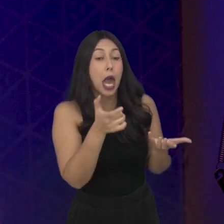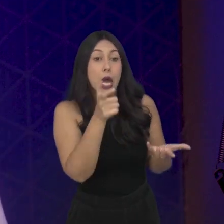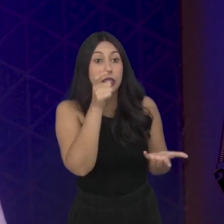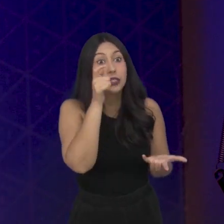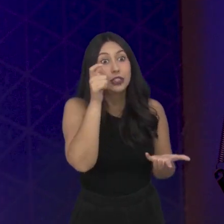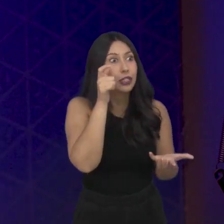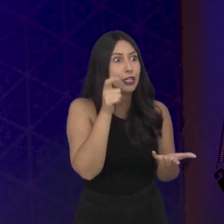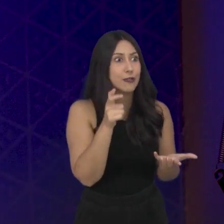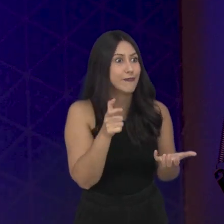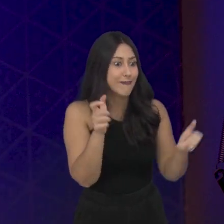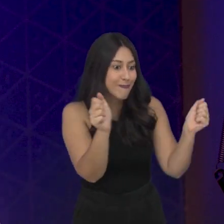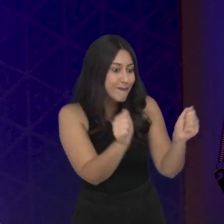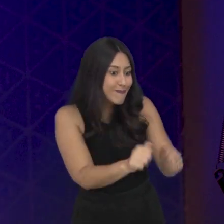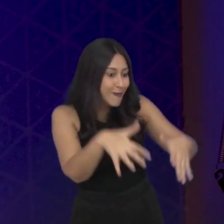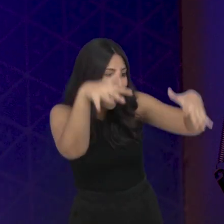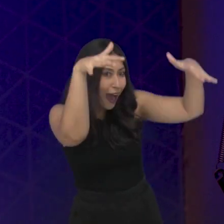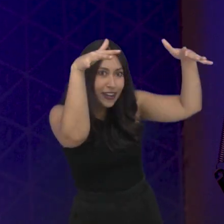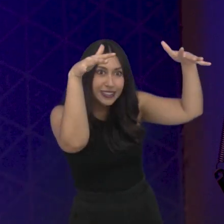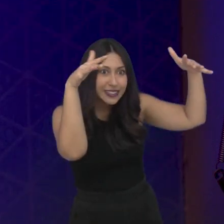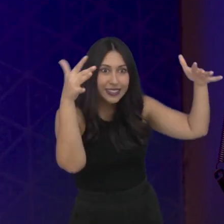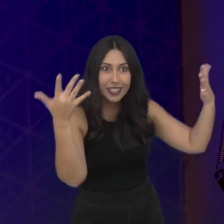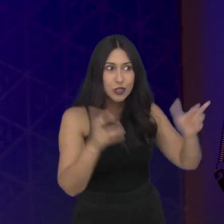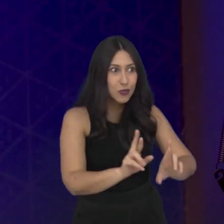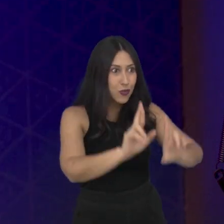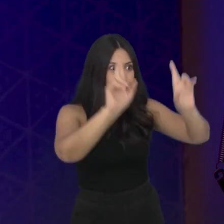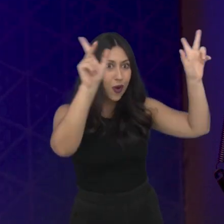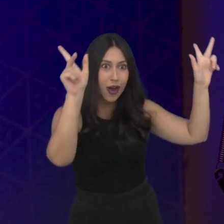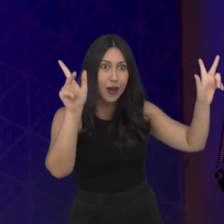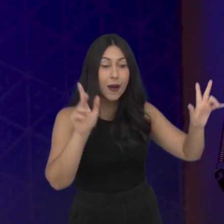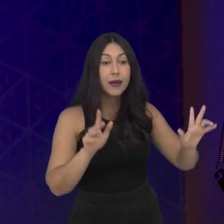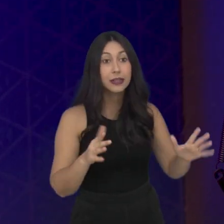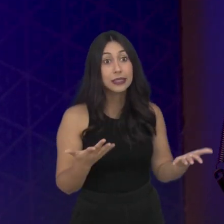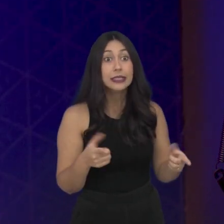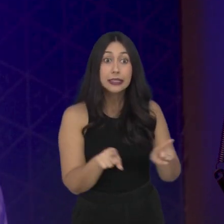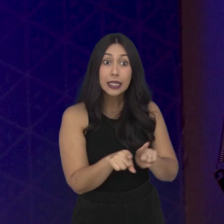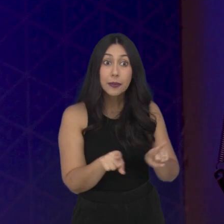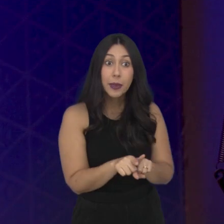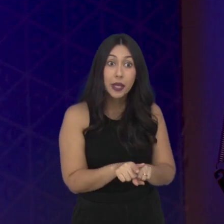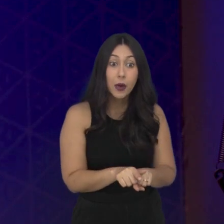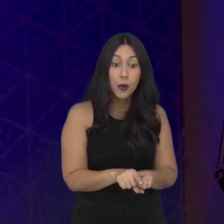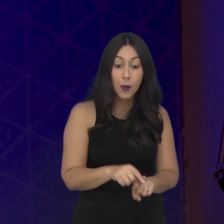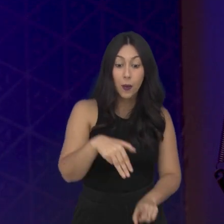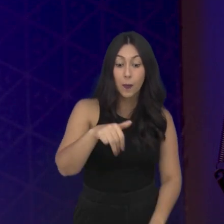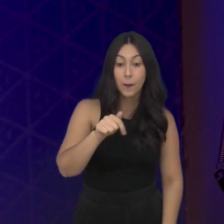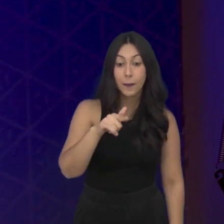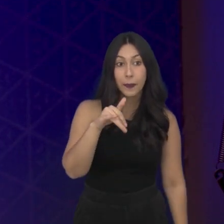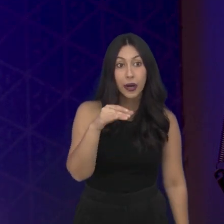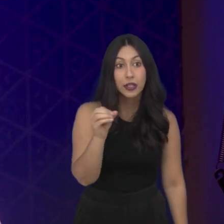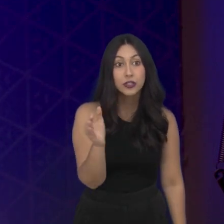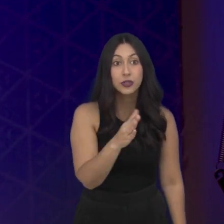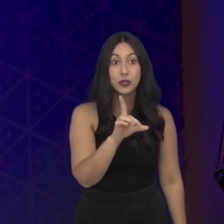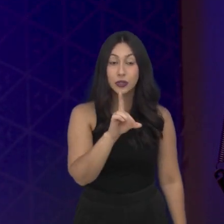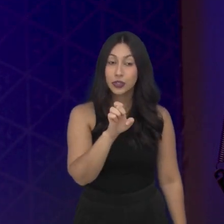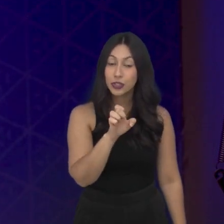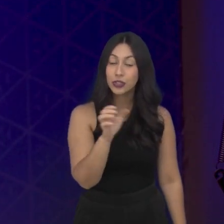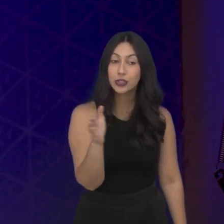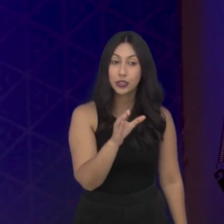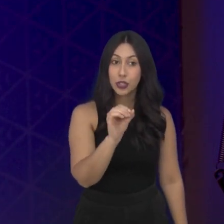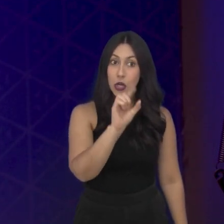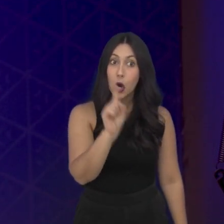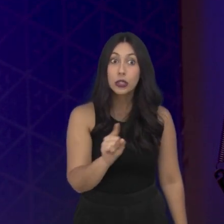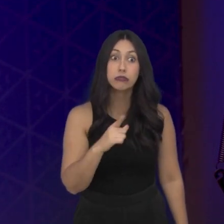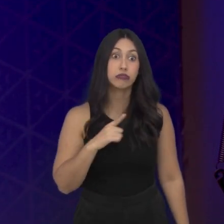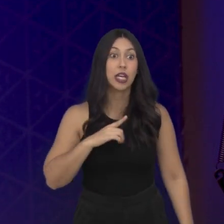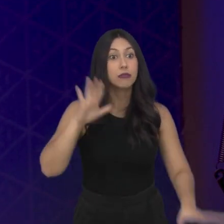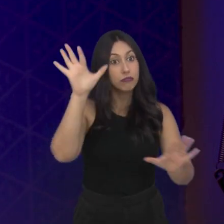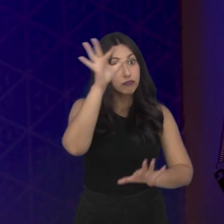assim, mágica, ou de outro mundo, enfim. E o Mágico de Oz, ele é mágico de outro mundo, né, tem seres encantados e tudo mais,